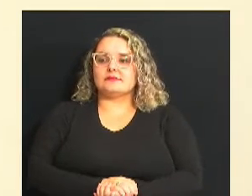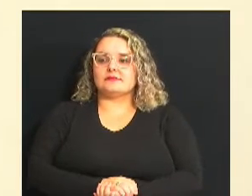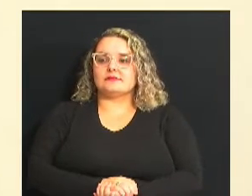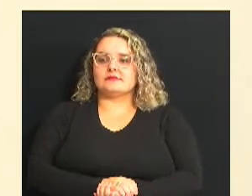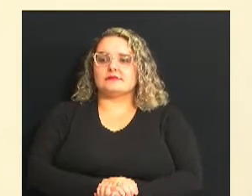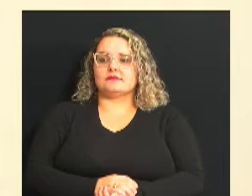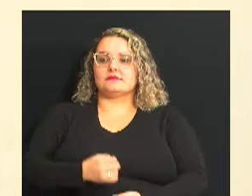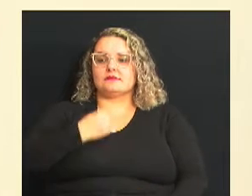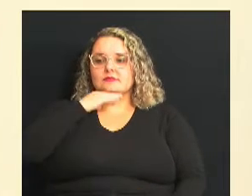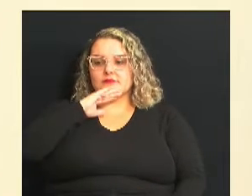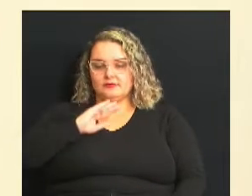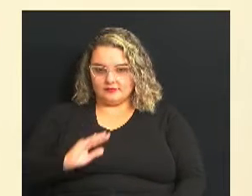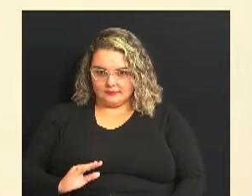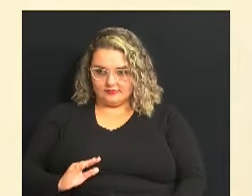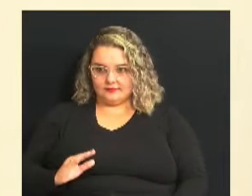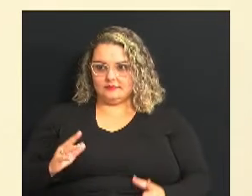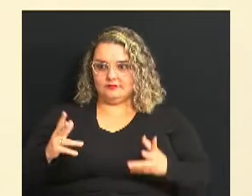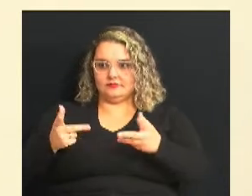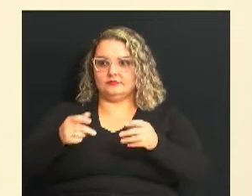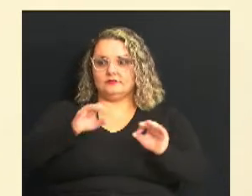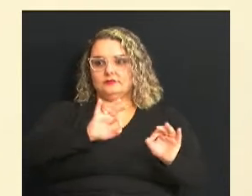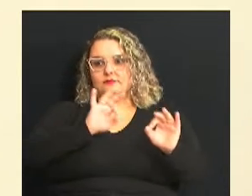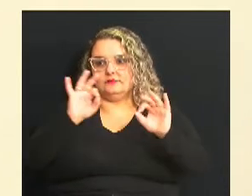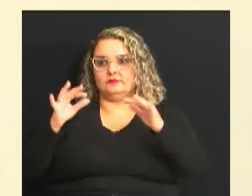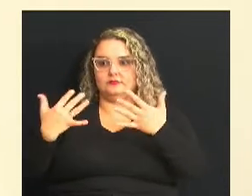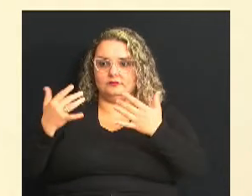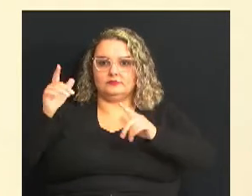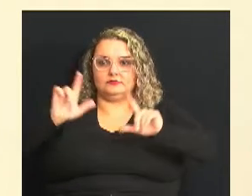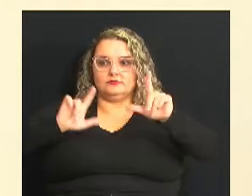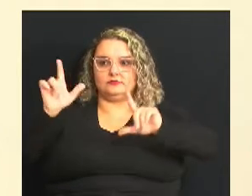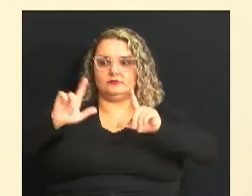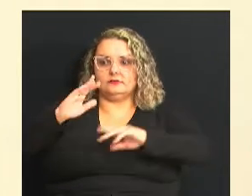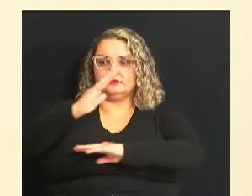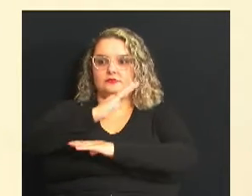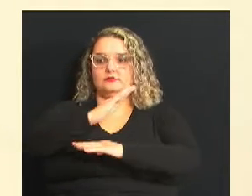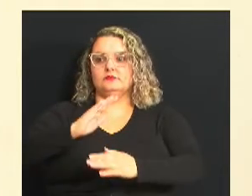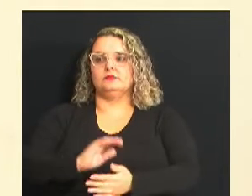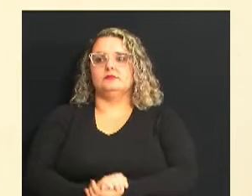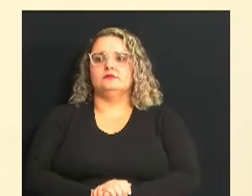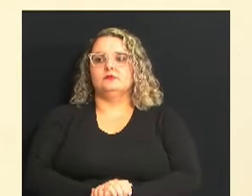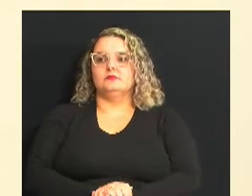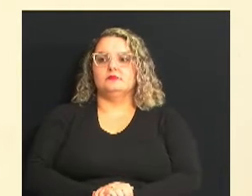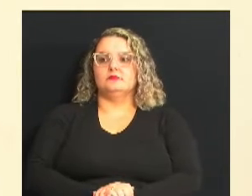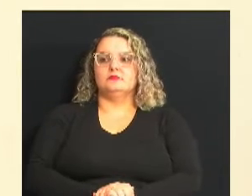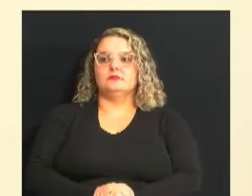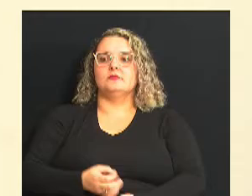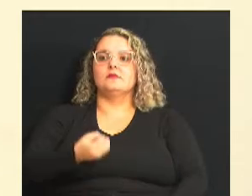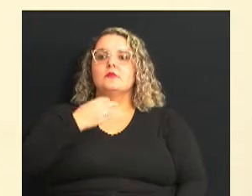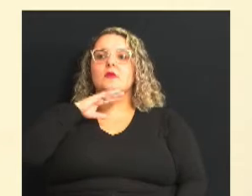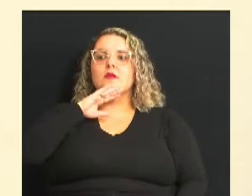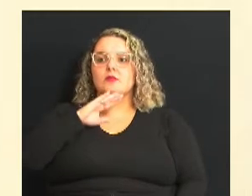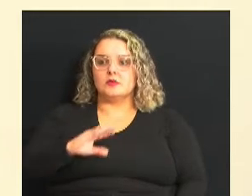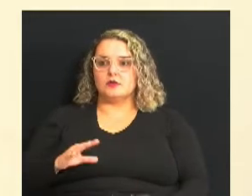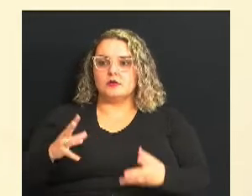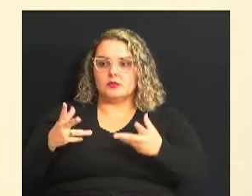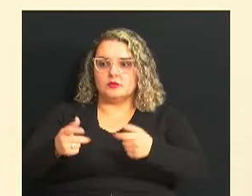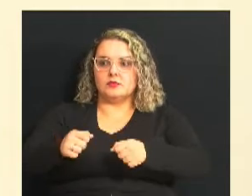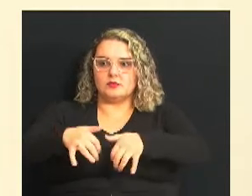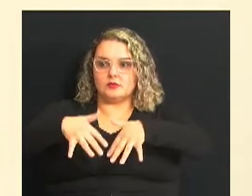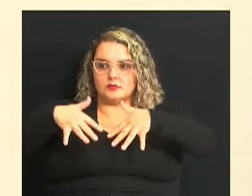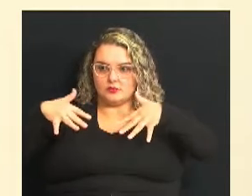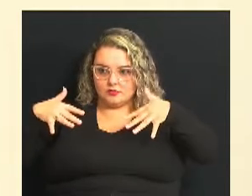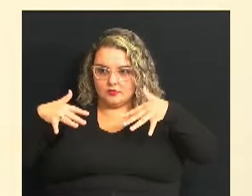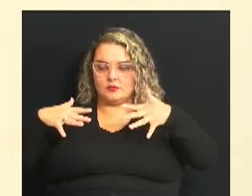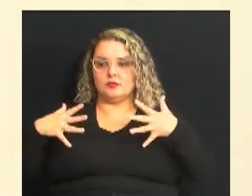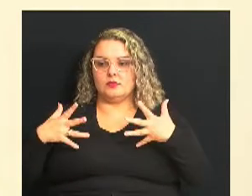Boa tarde a todos que nos assistem da TV Câmara. Boa tarde a todos que estão na plenária. Boa tarde a